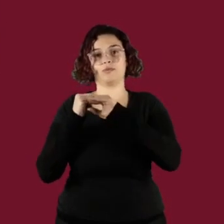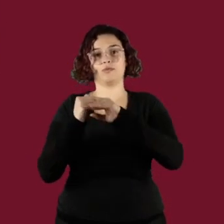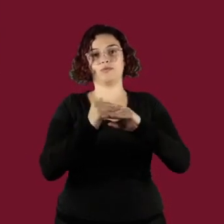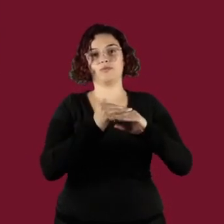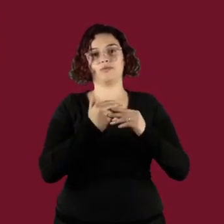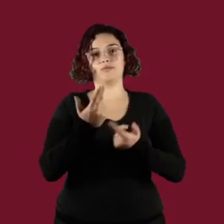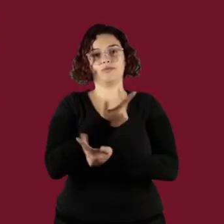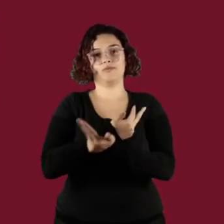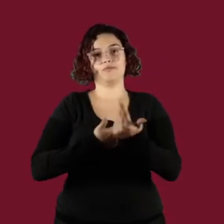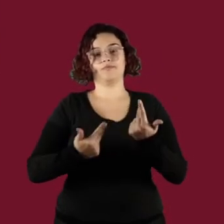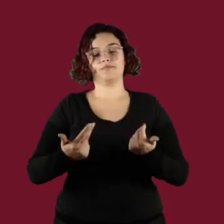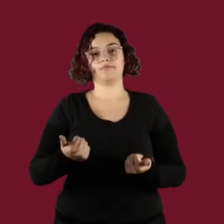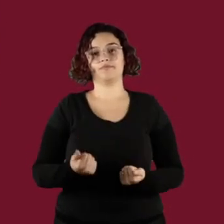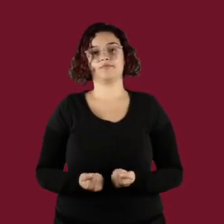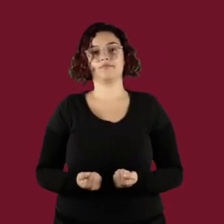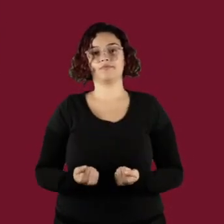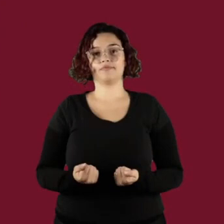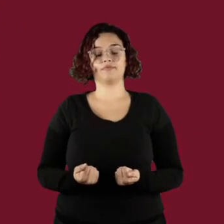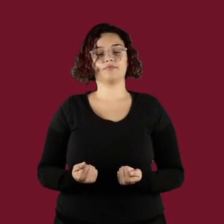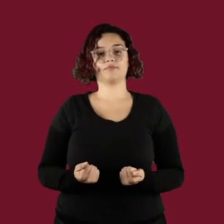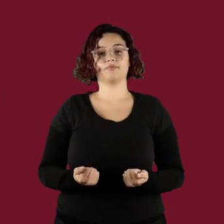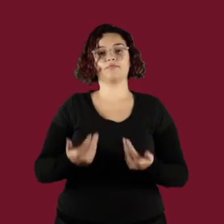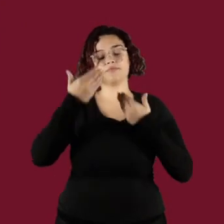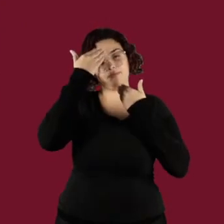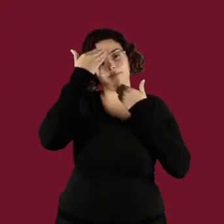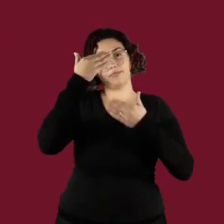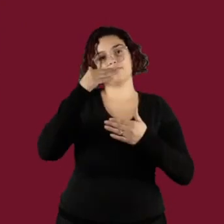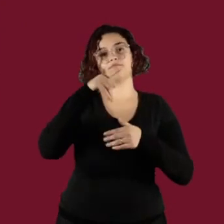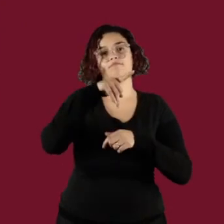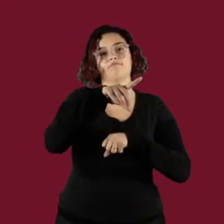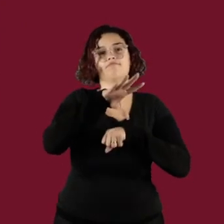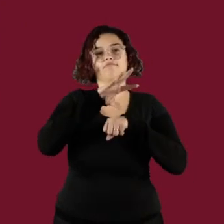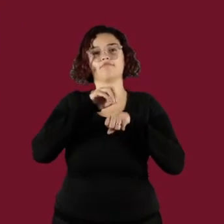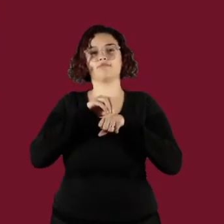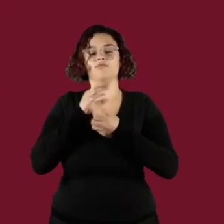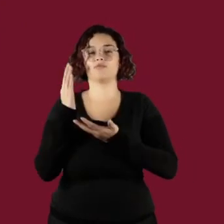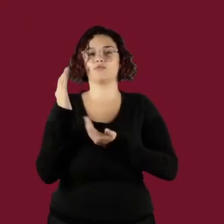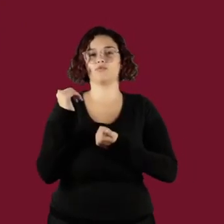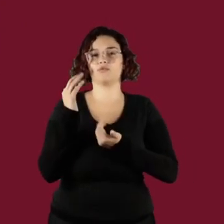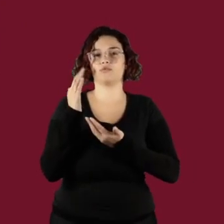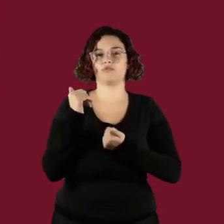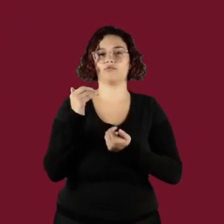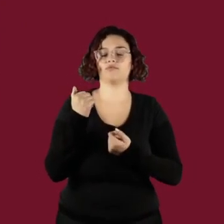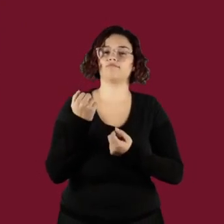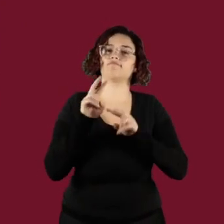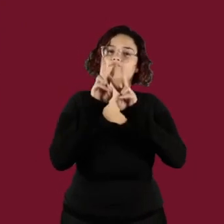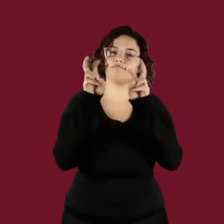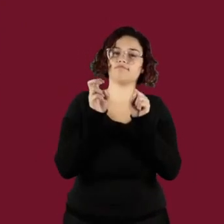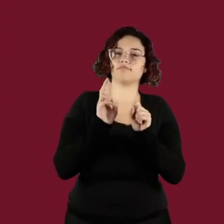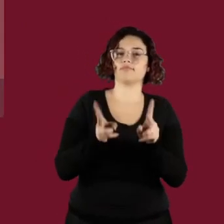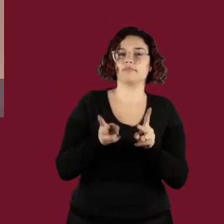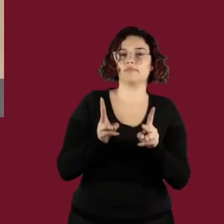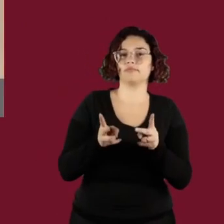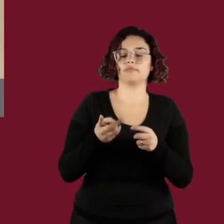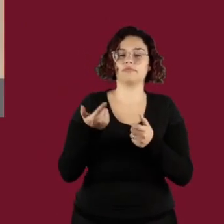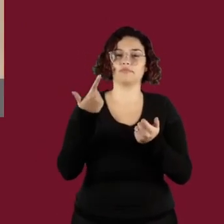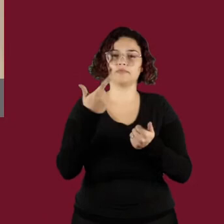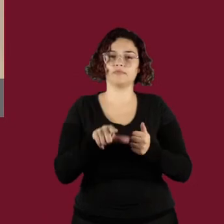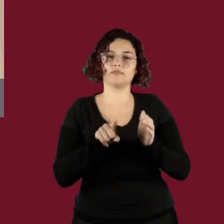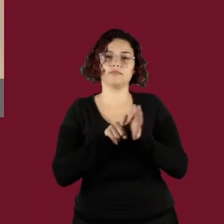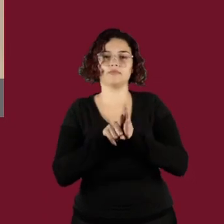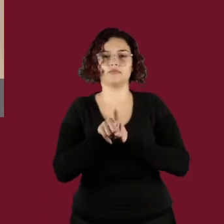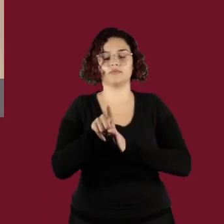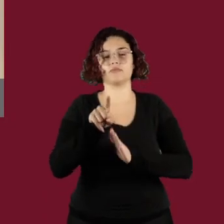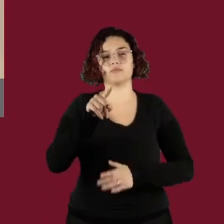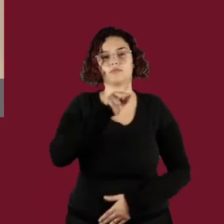Obrigado, Mônica. Vou aproveitar o gancho aí que você falou sobre os jovens e trazer uma próxima questão para vocês. O presidente de